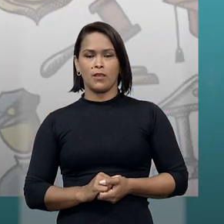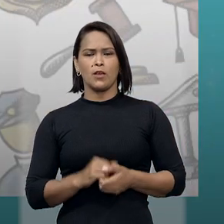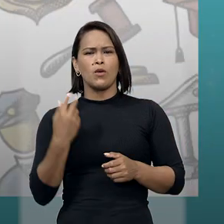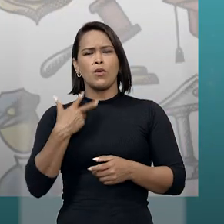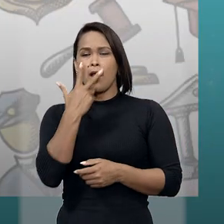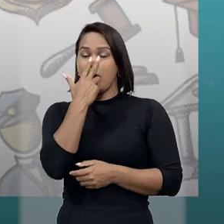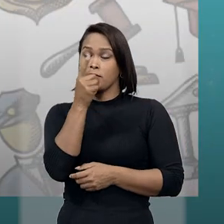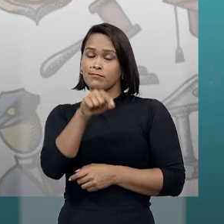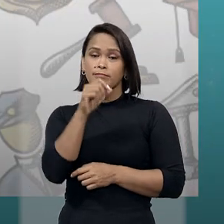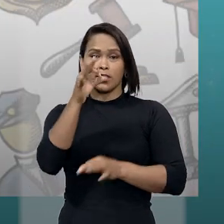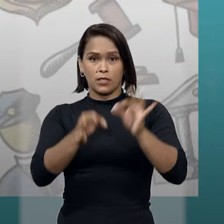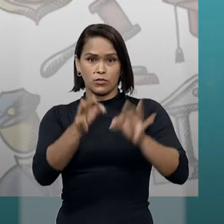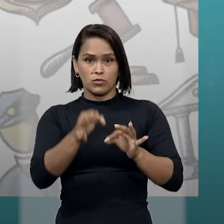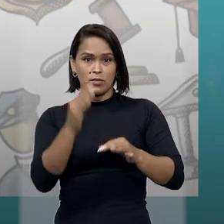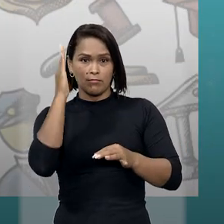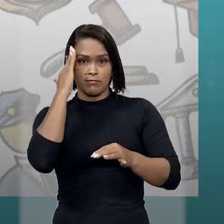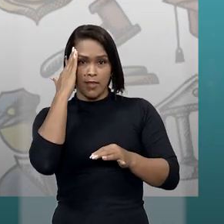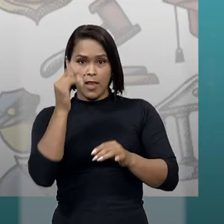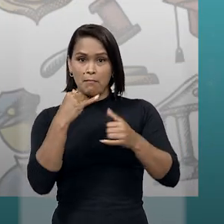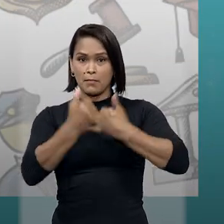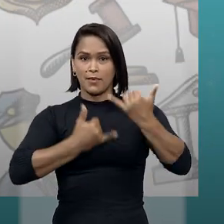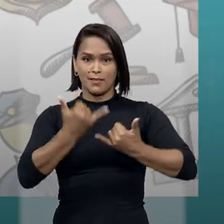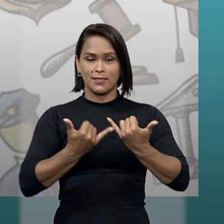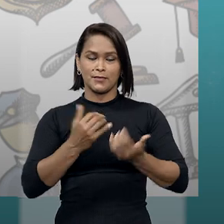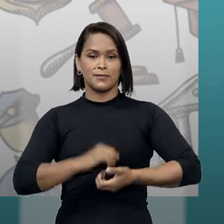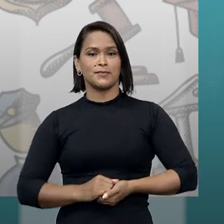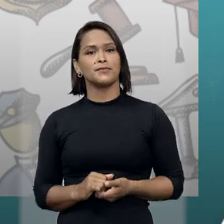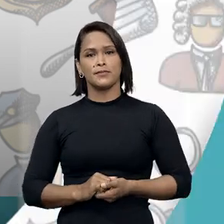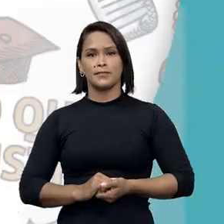O que você acha que é a justiça? Brincar.